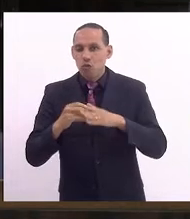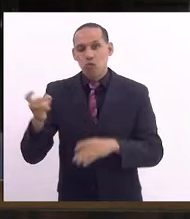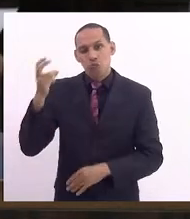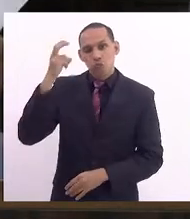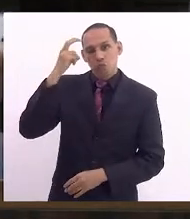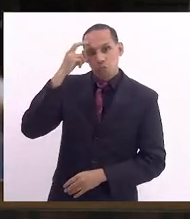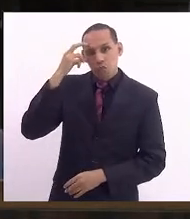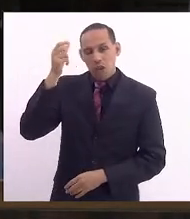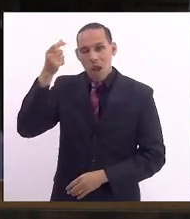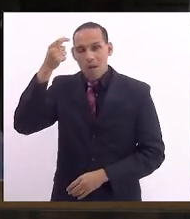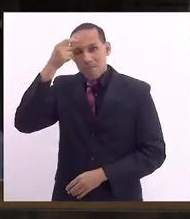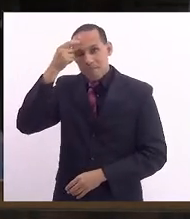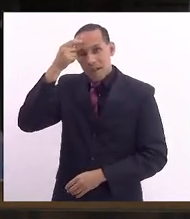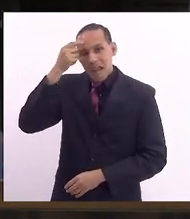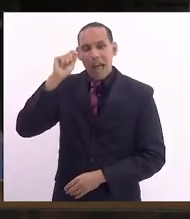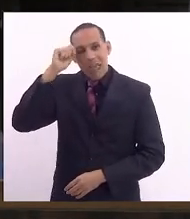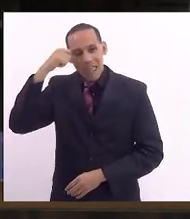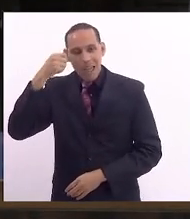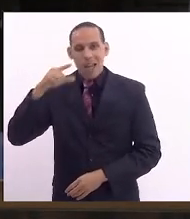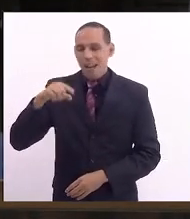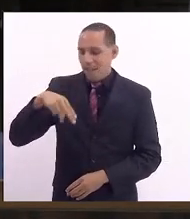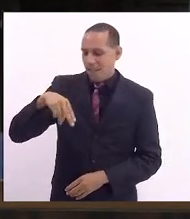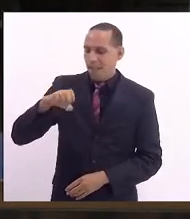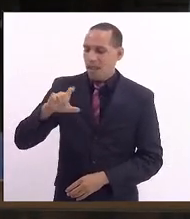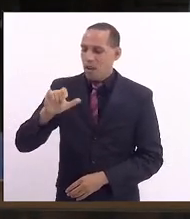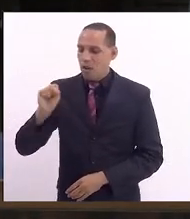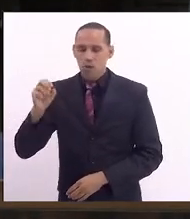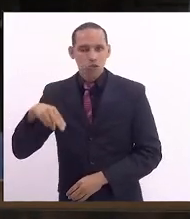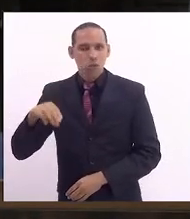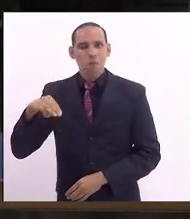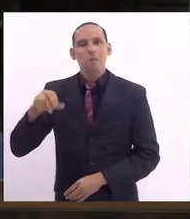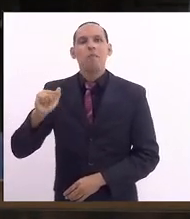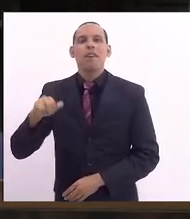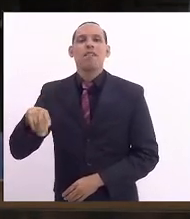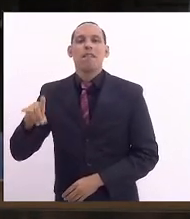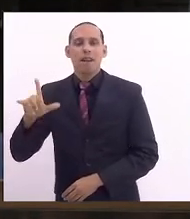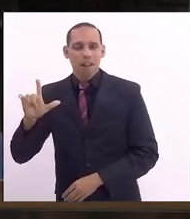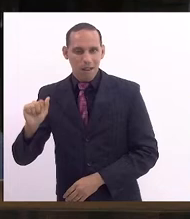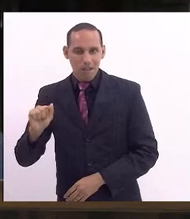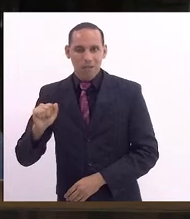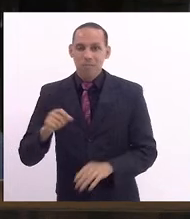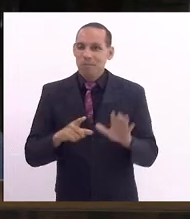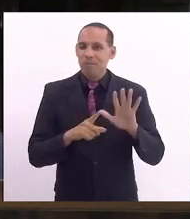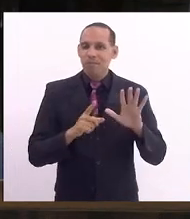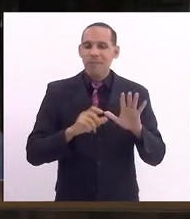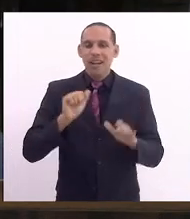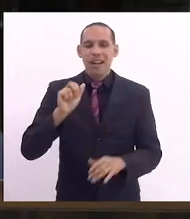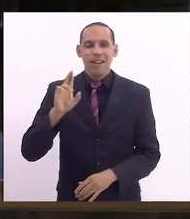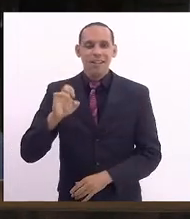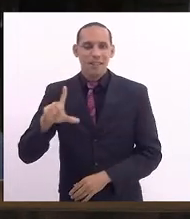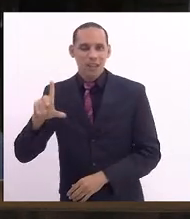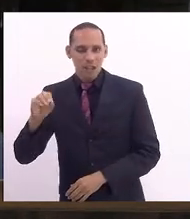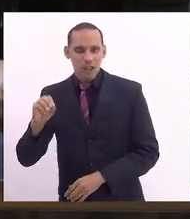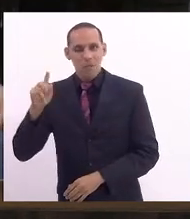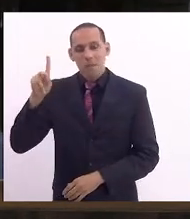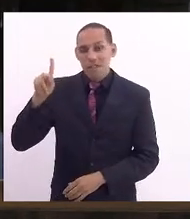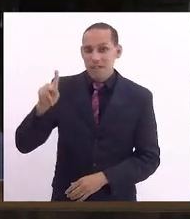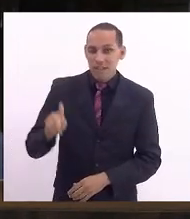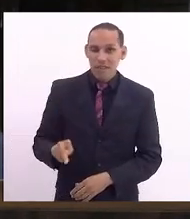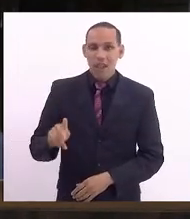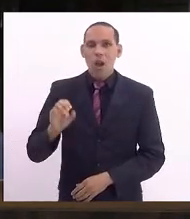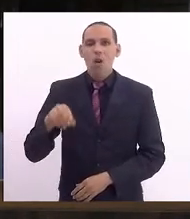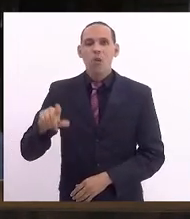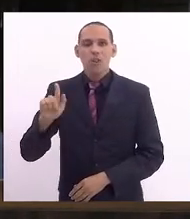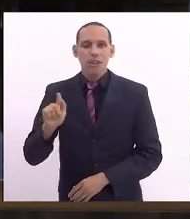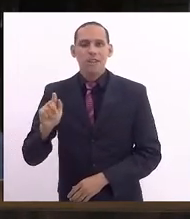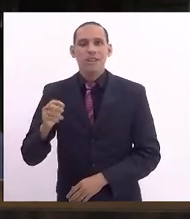Negra, Nelson Mandela. Arcélio Faria, presidente da ONG Rio